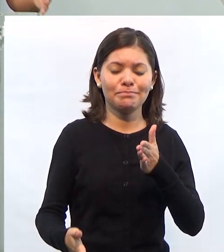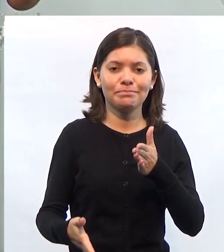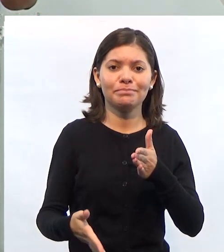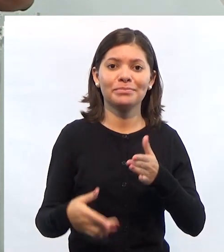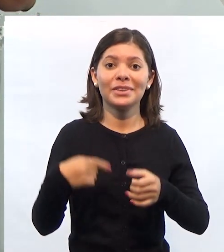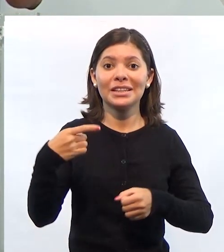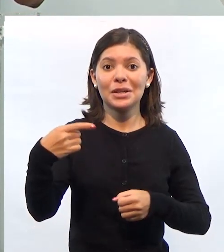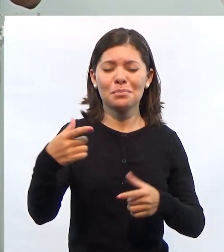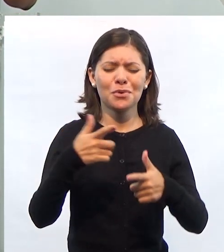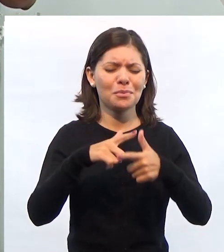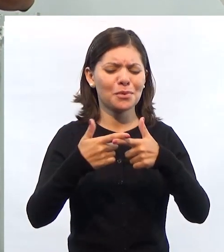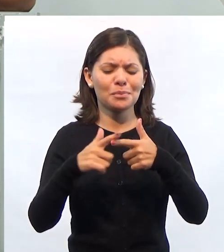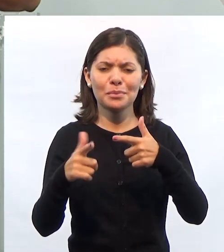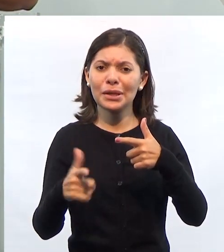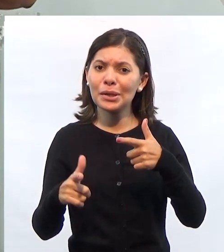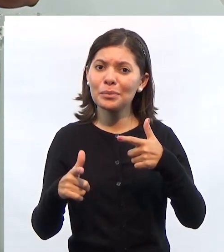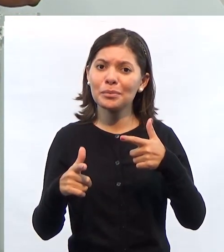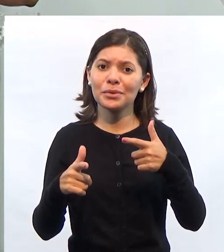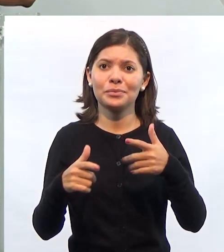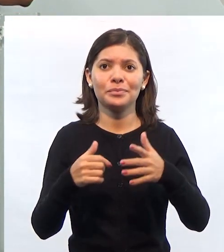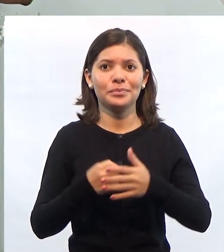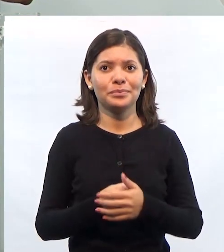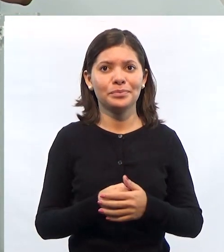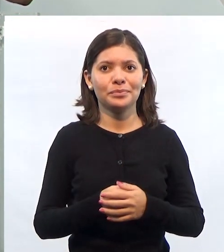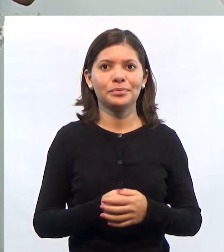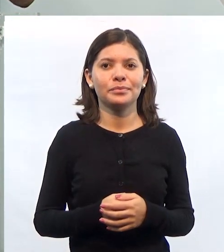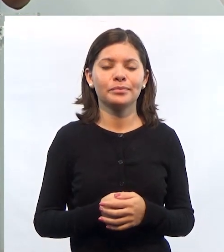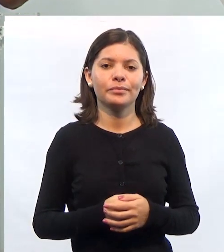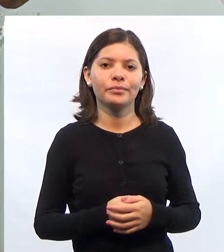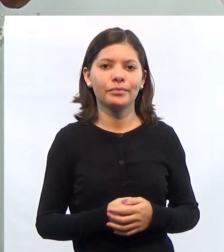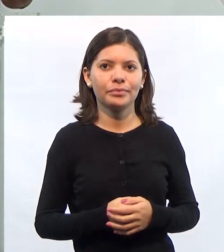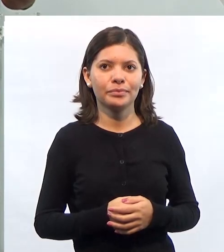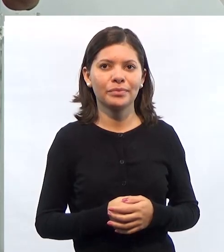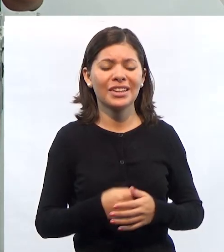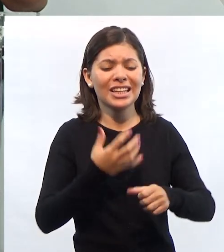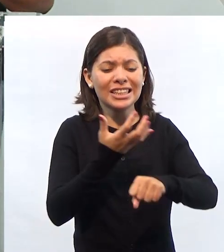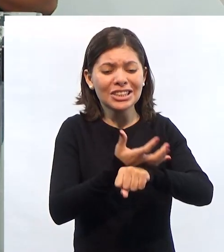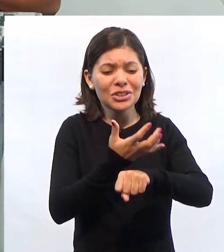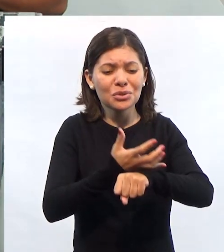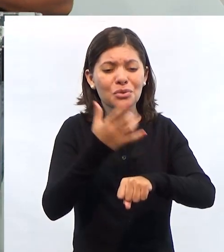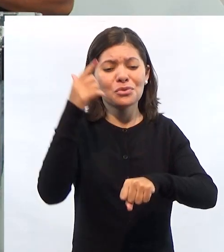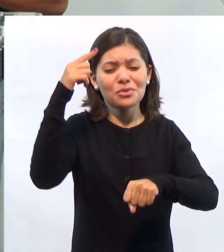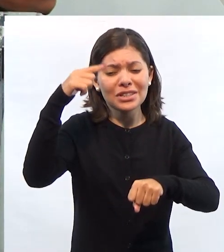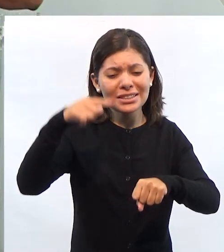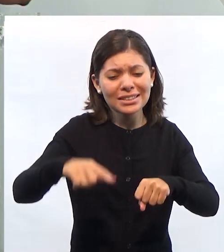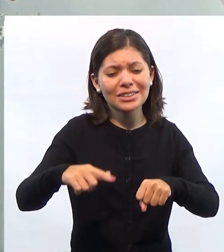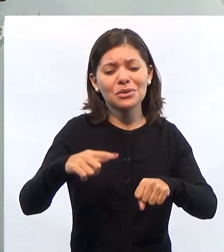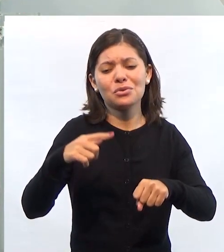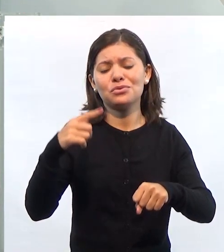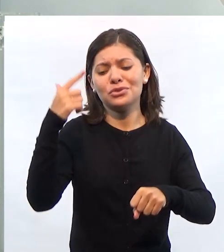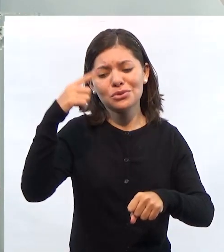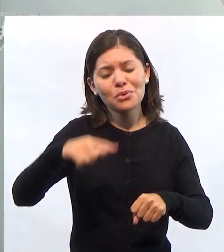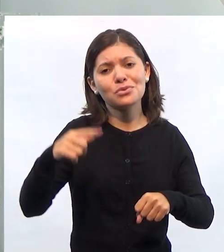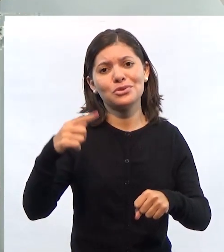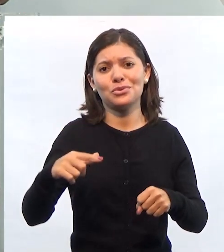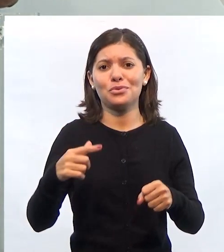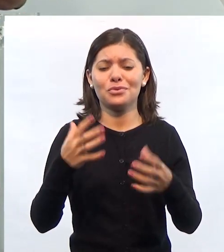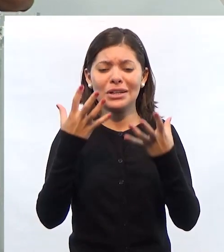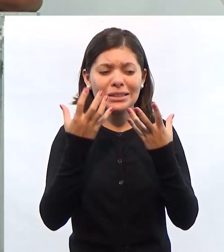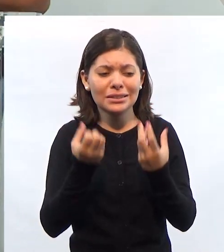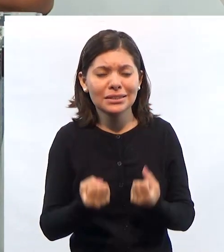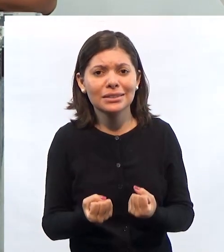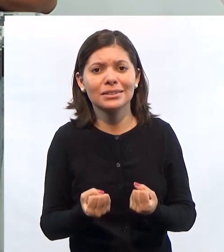e aí depois eu tenho aquele problemão às vezes pode ter que refazer esse disciplina Imagina você tem que ouvir tudo isso de novo